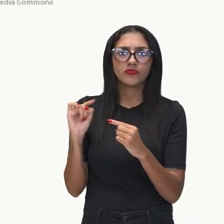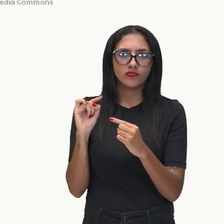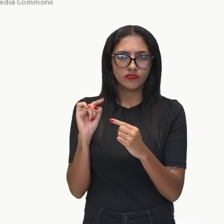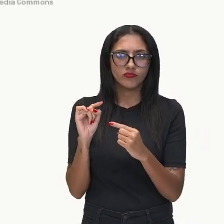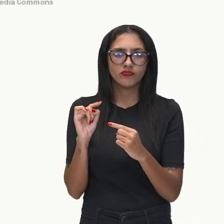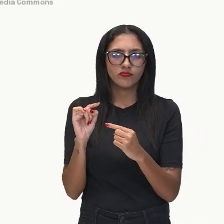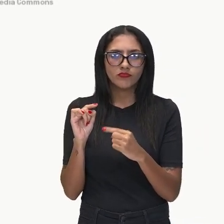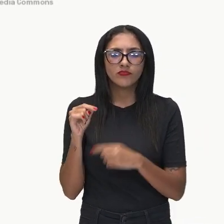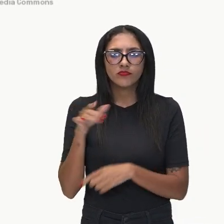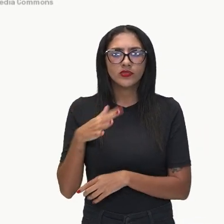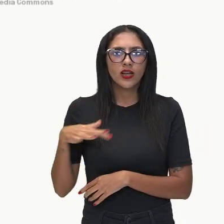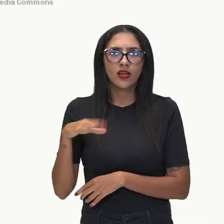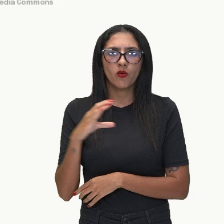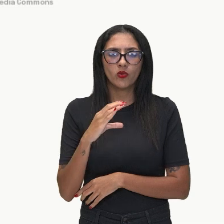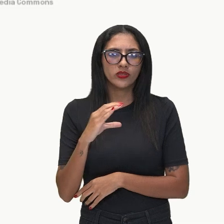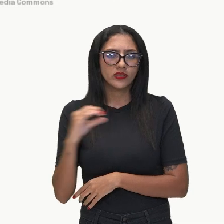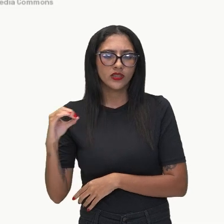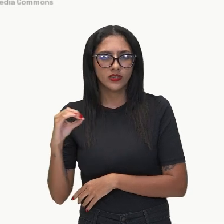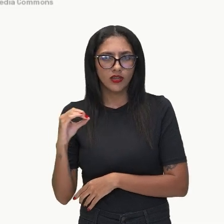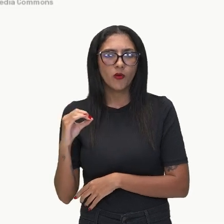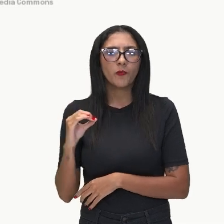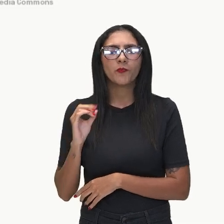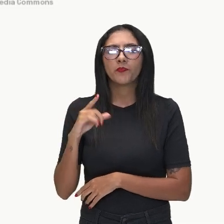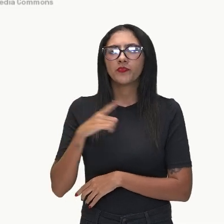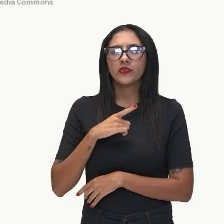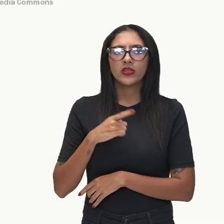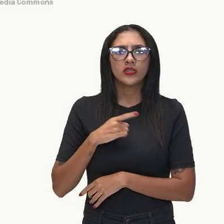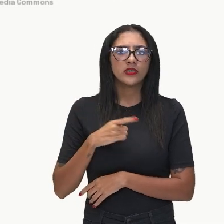era a frente que estava sendo ali dominada